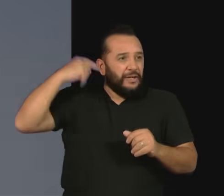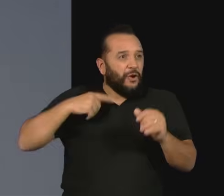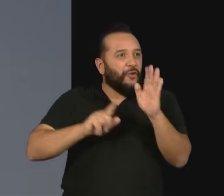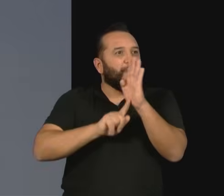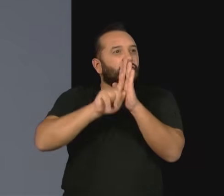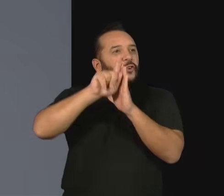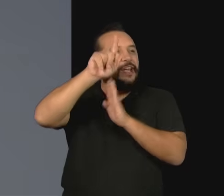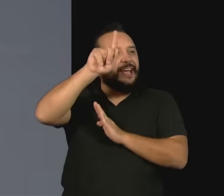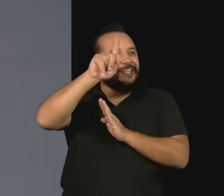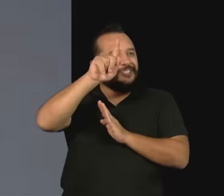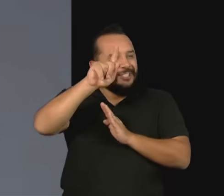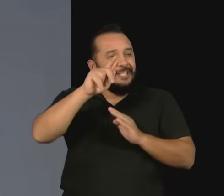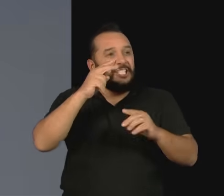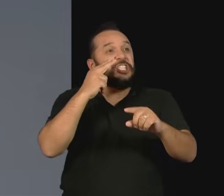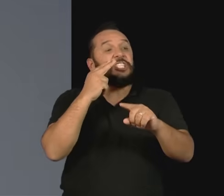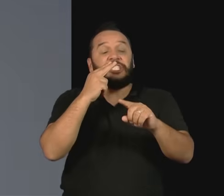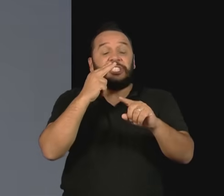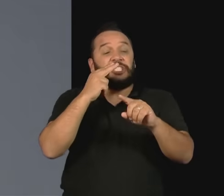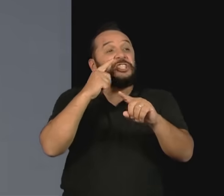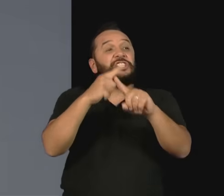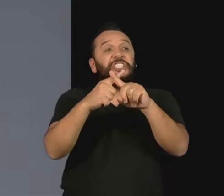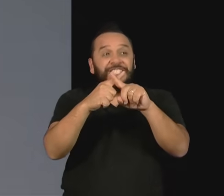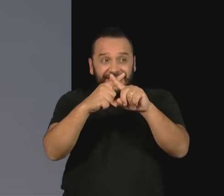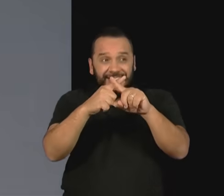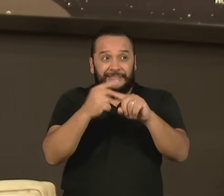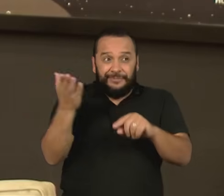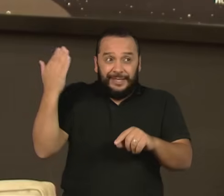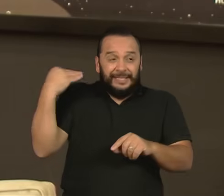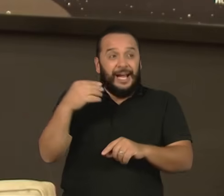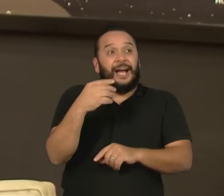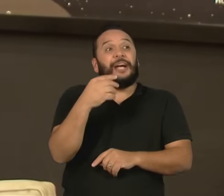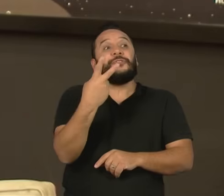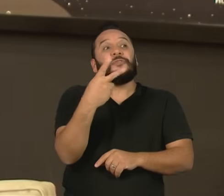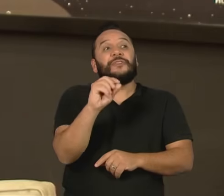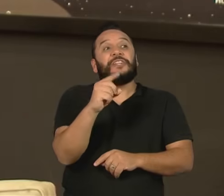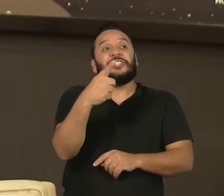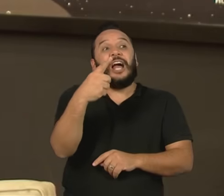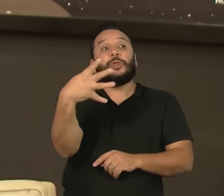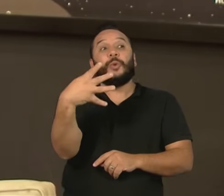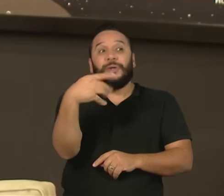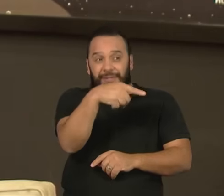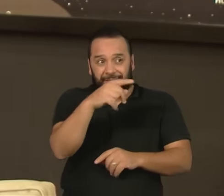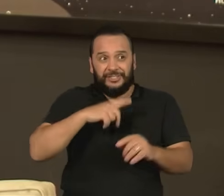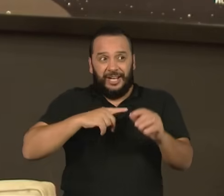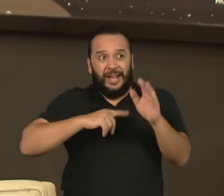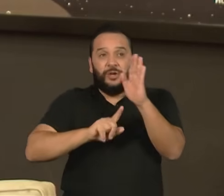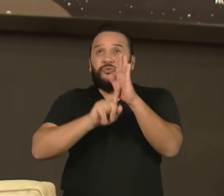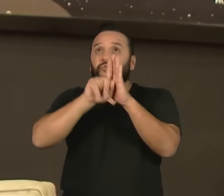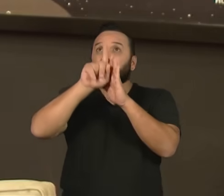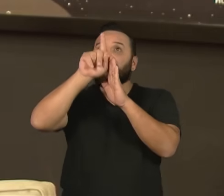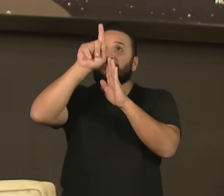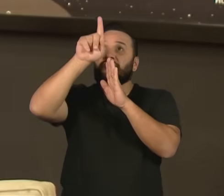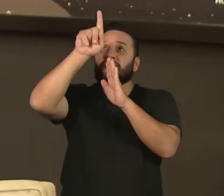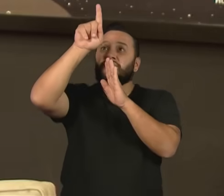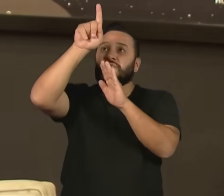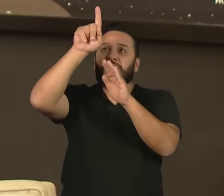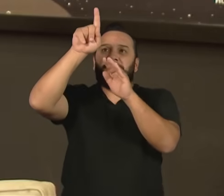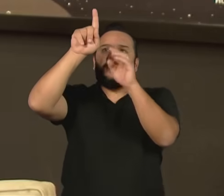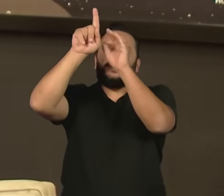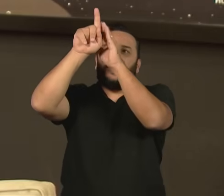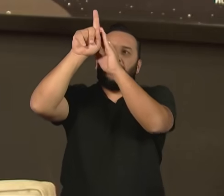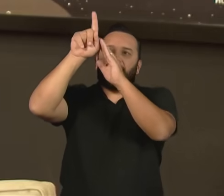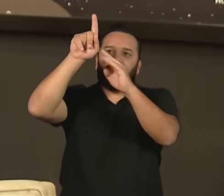empresa, um foguete lançador que tinha sido usado em 2014 para colocar um satélite em órbita e ficou em